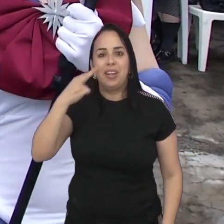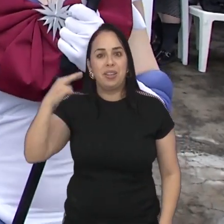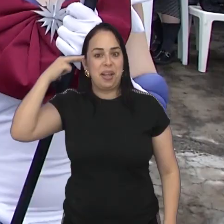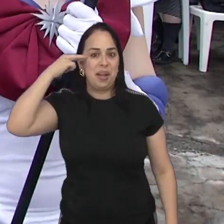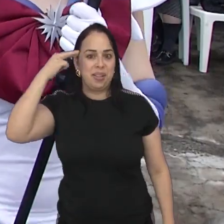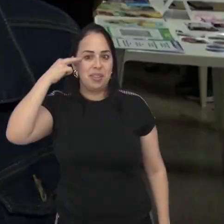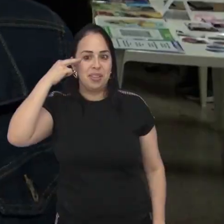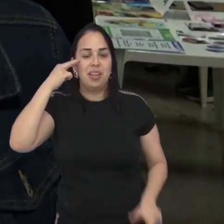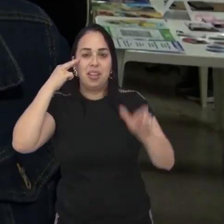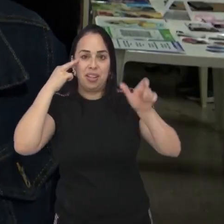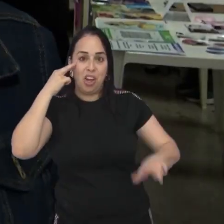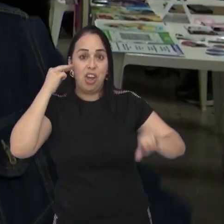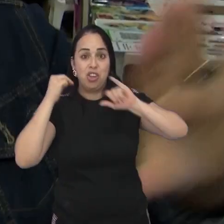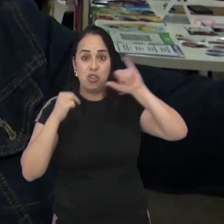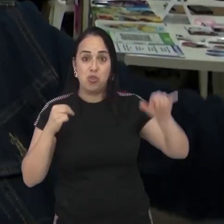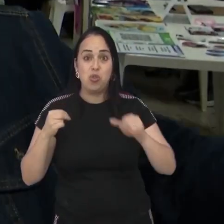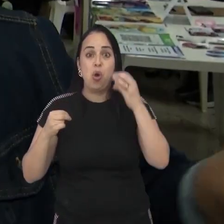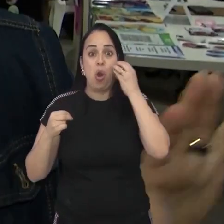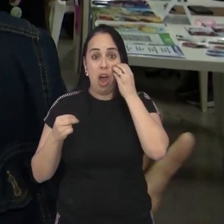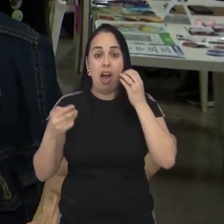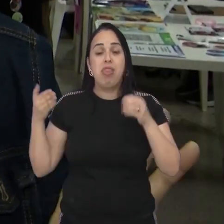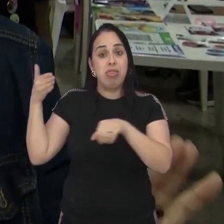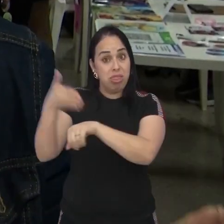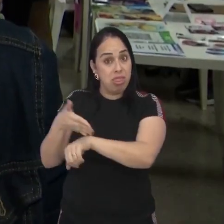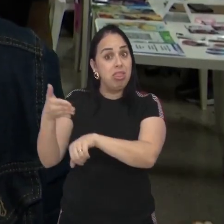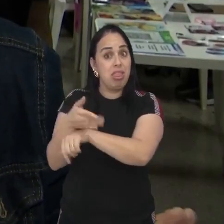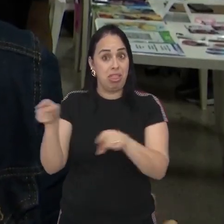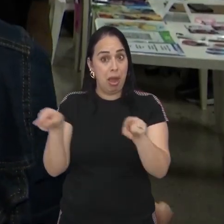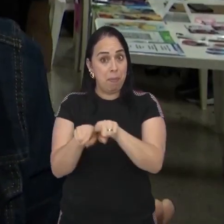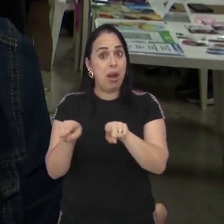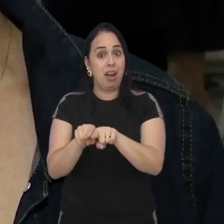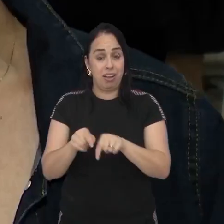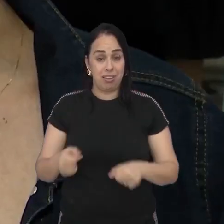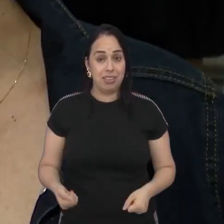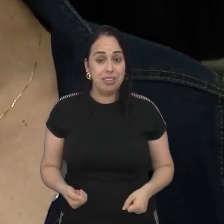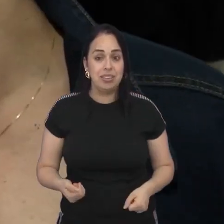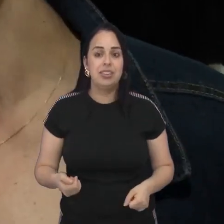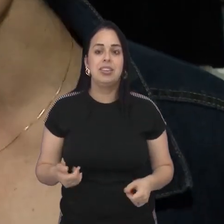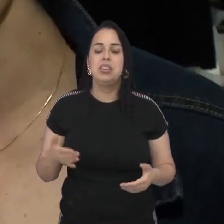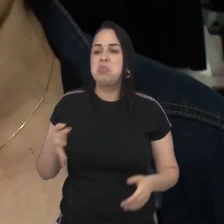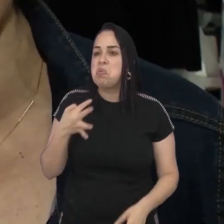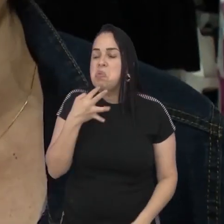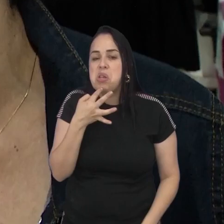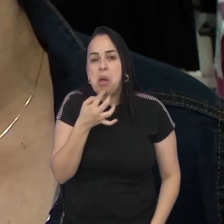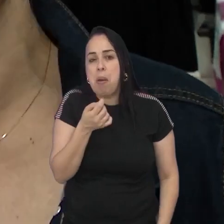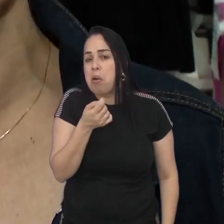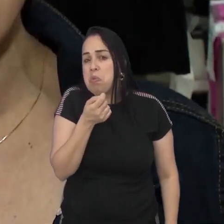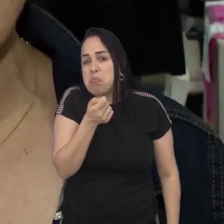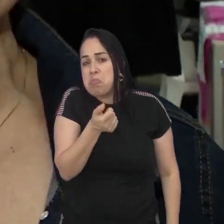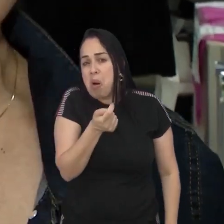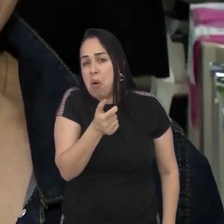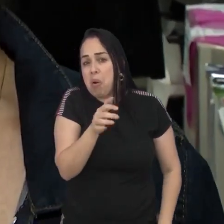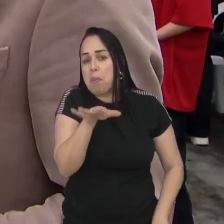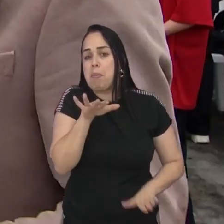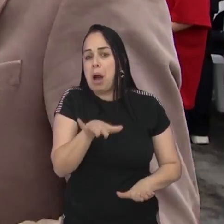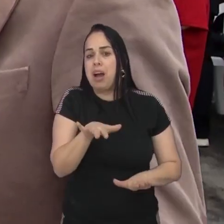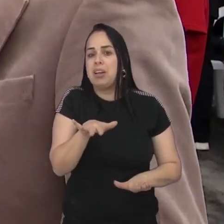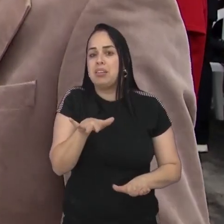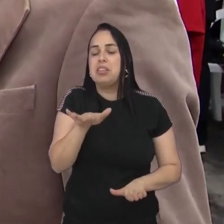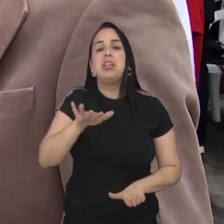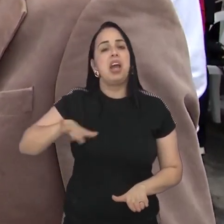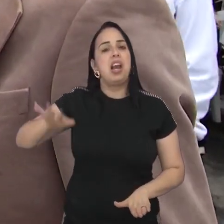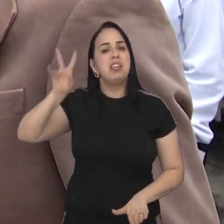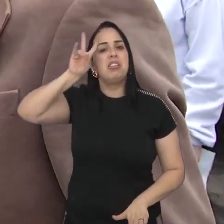da Acazem e Juliana Fraga também participaram do evento. E mesmo sem conhecer muito o universo geek,